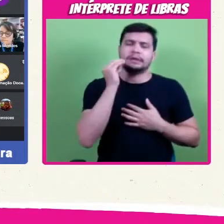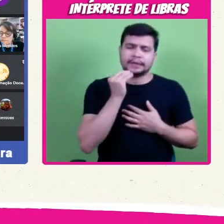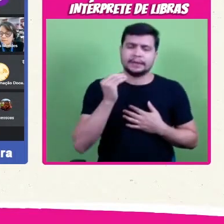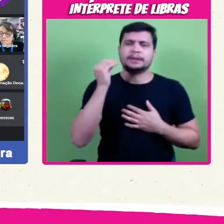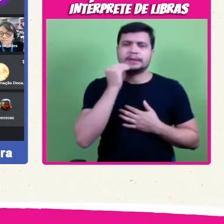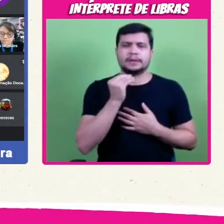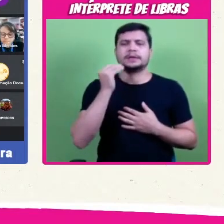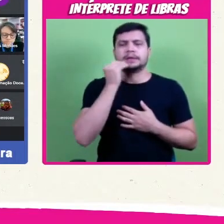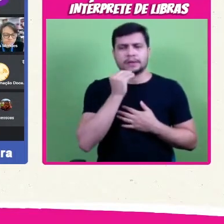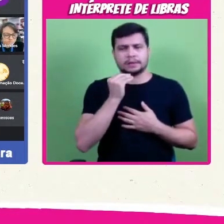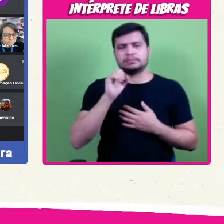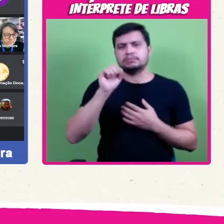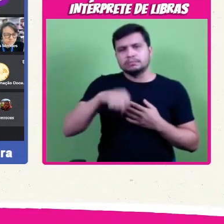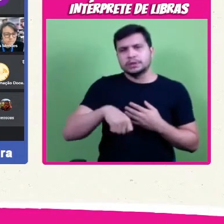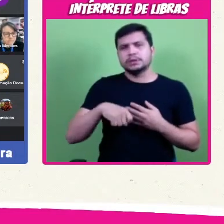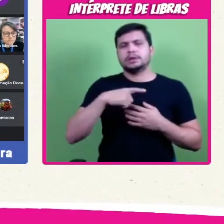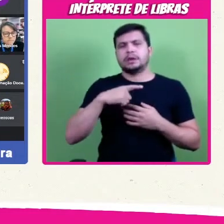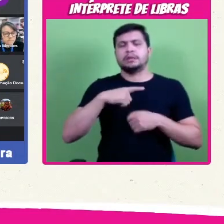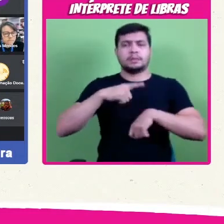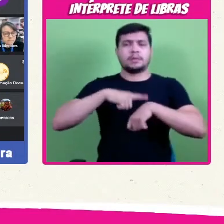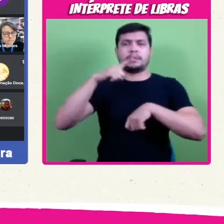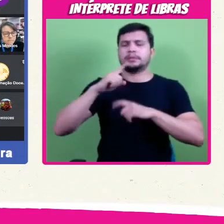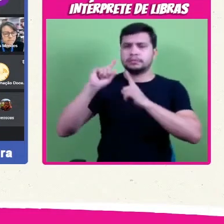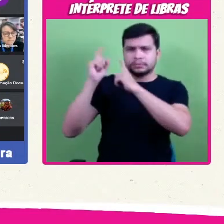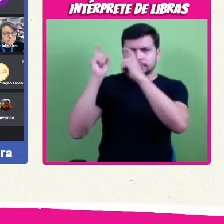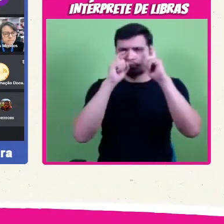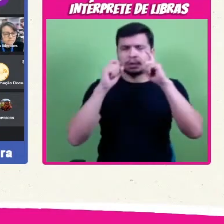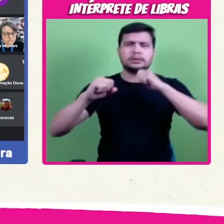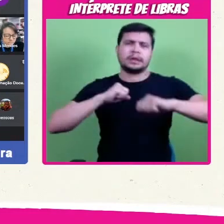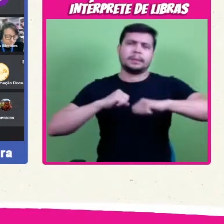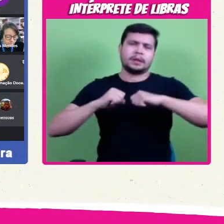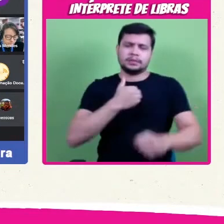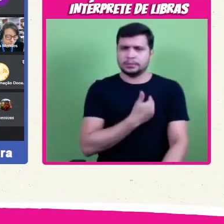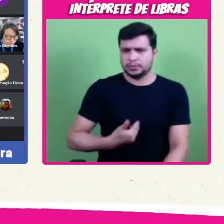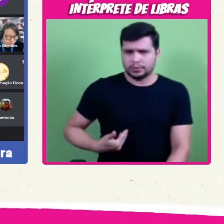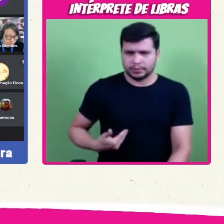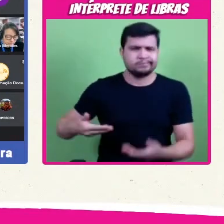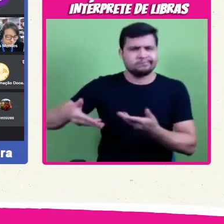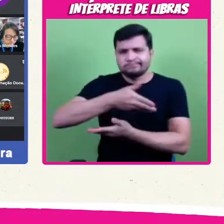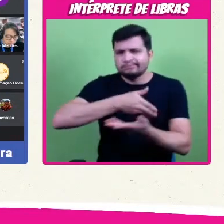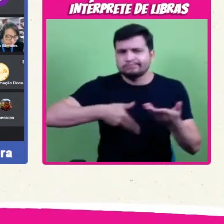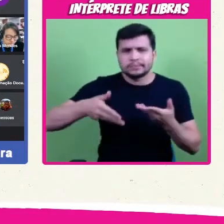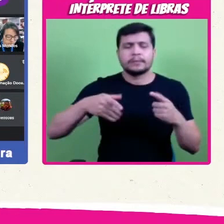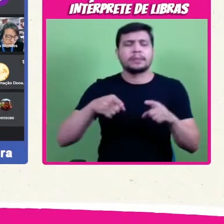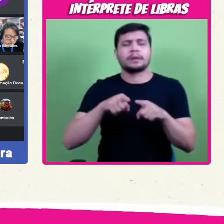se colocando no debate público, a gente vai trazer as nossas necessidades,